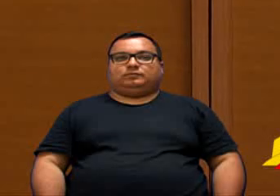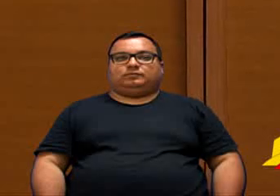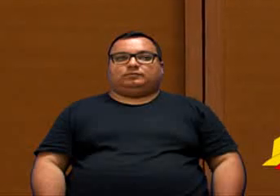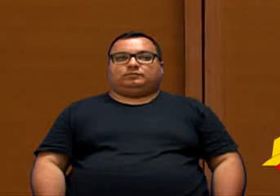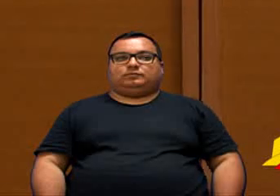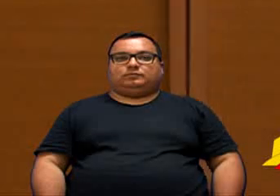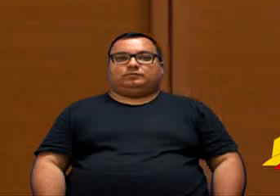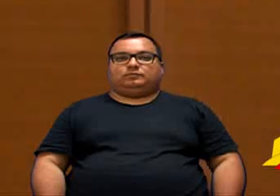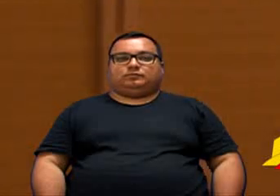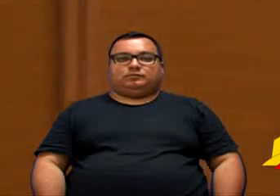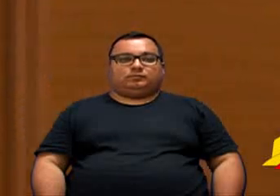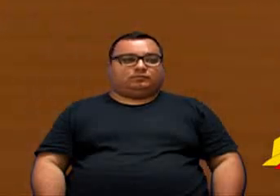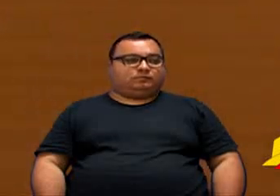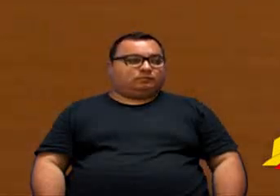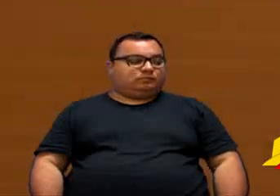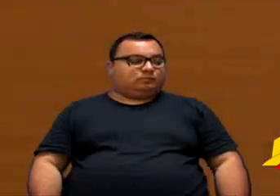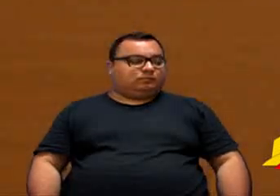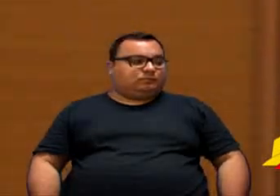Então,